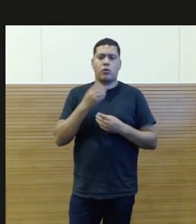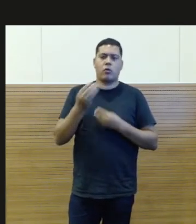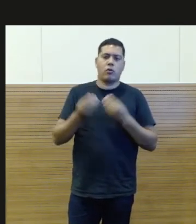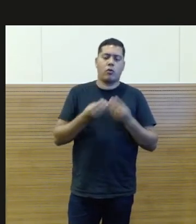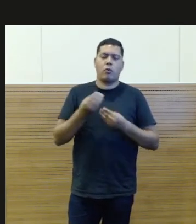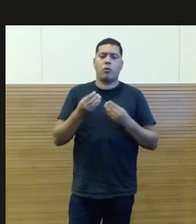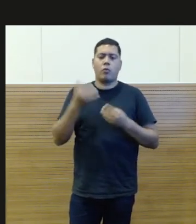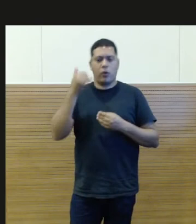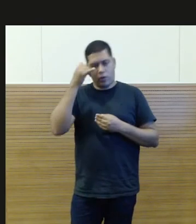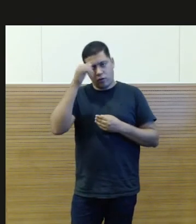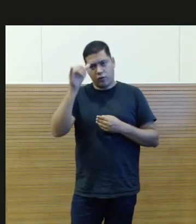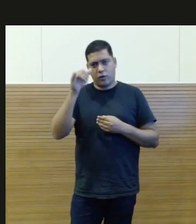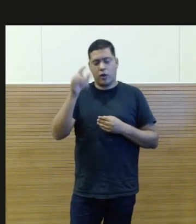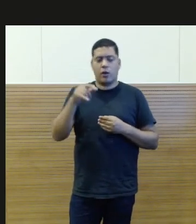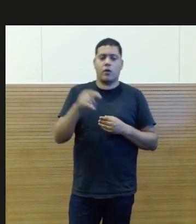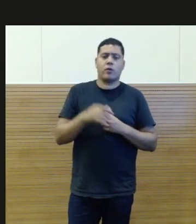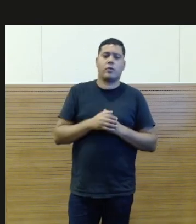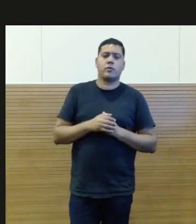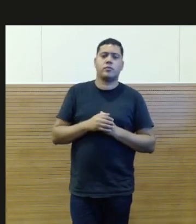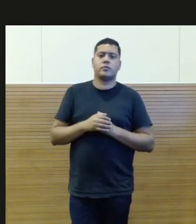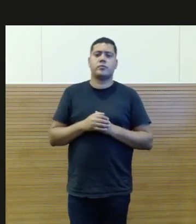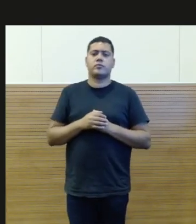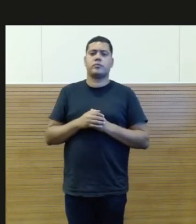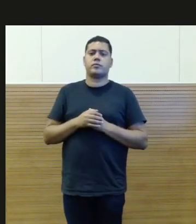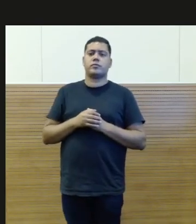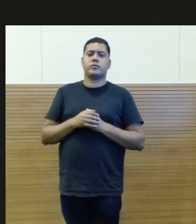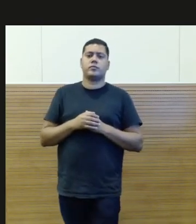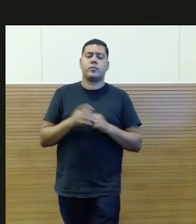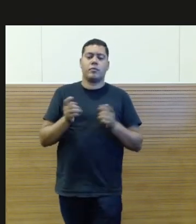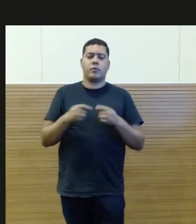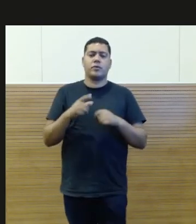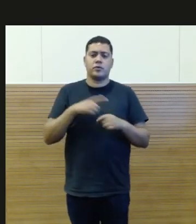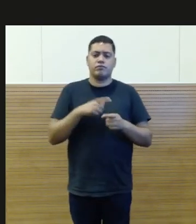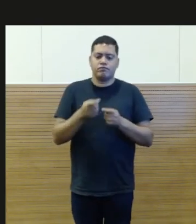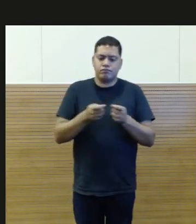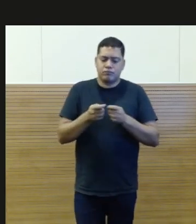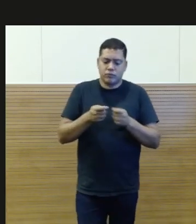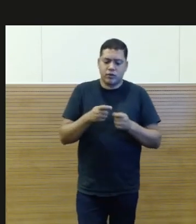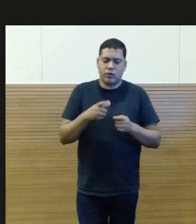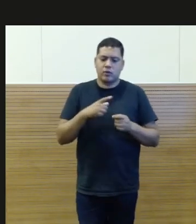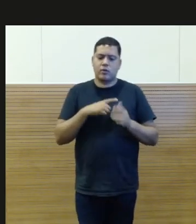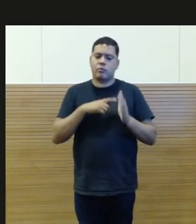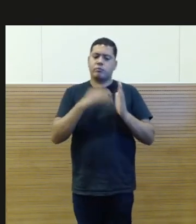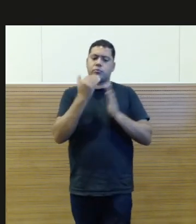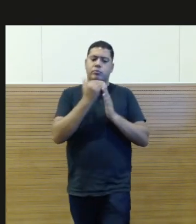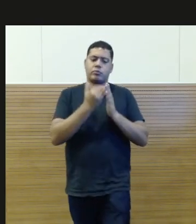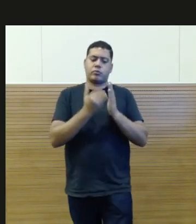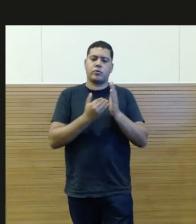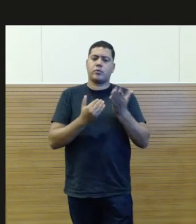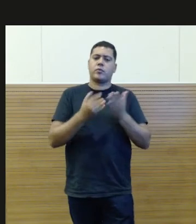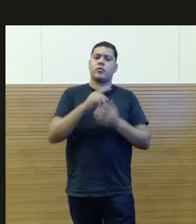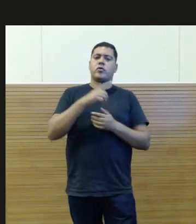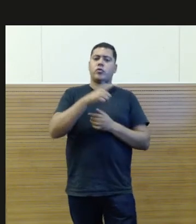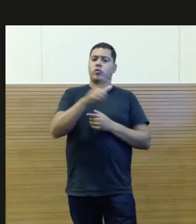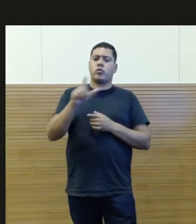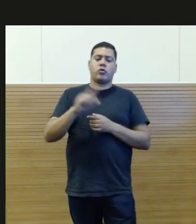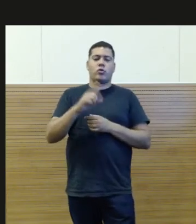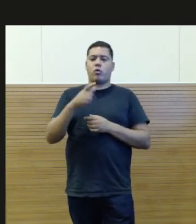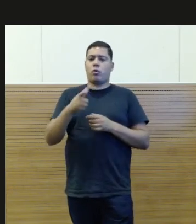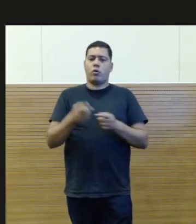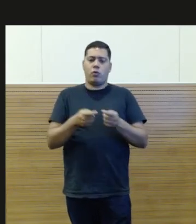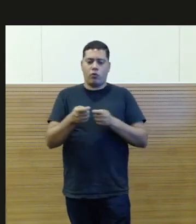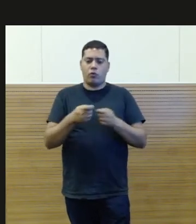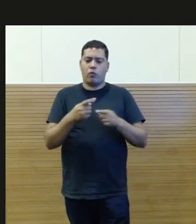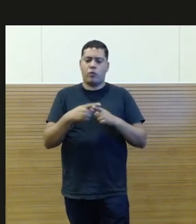OPAS para evitar que produtos que devem ser regulados estejam na categoria de produtos não regulados, porque a gente